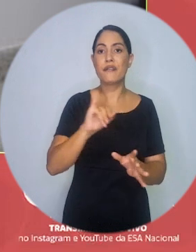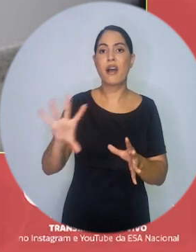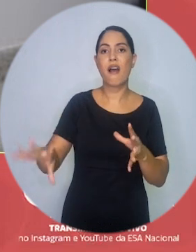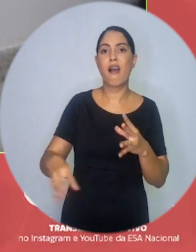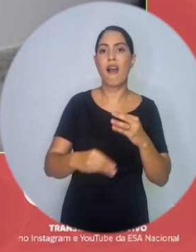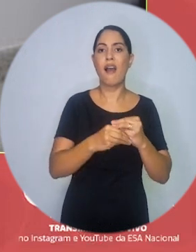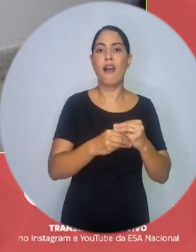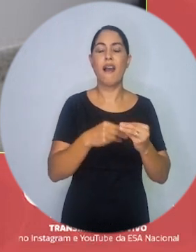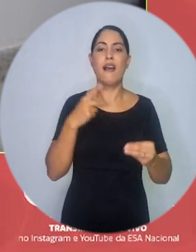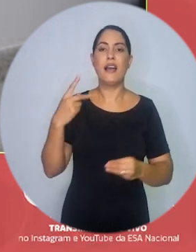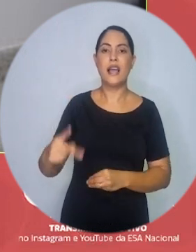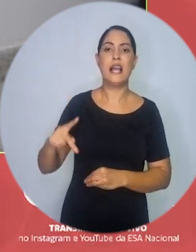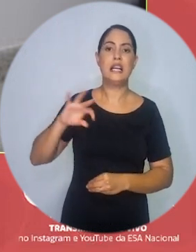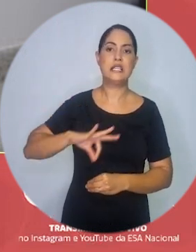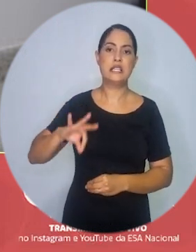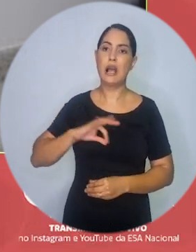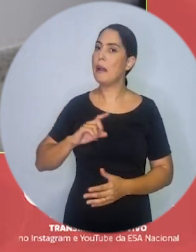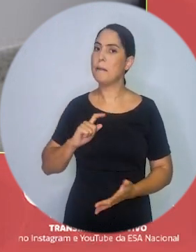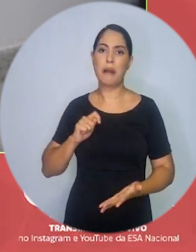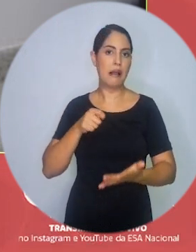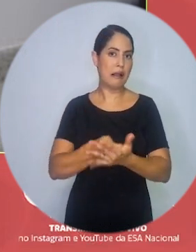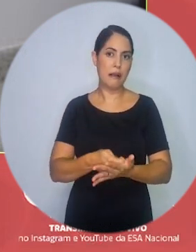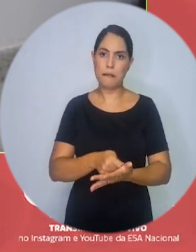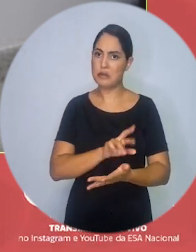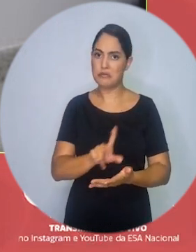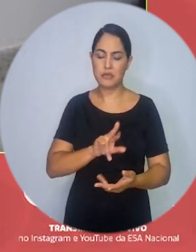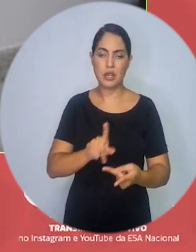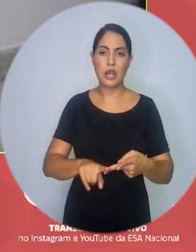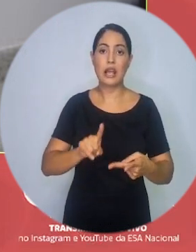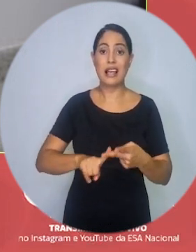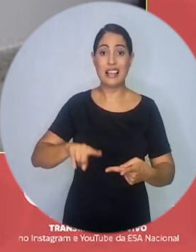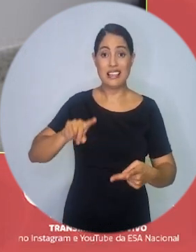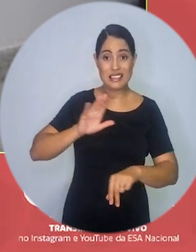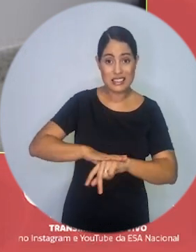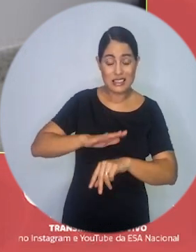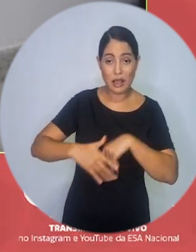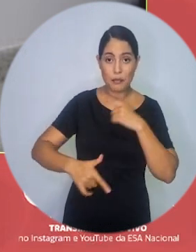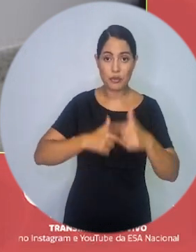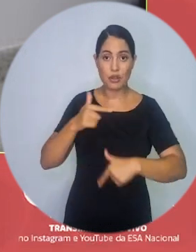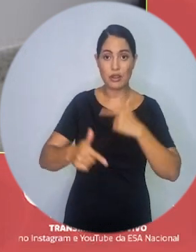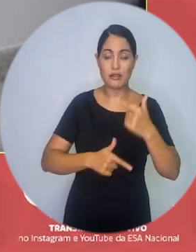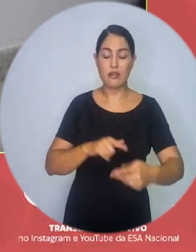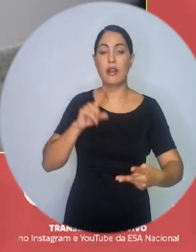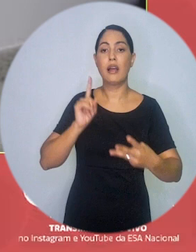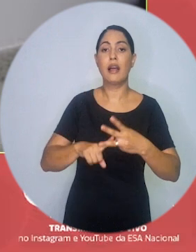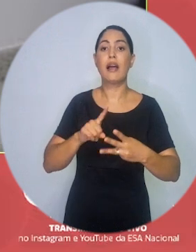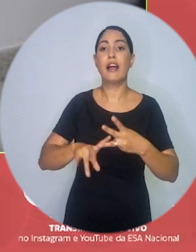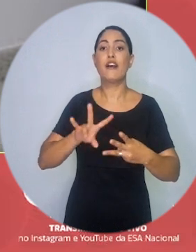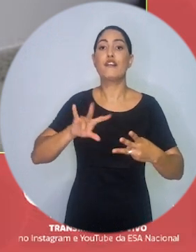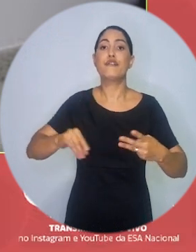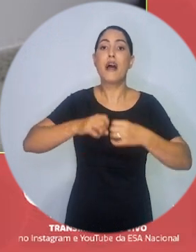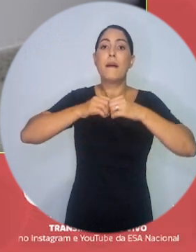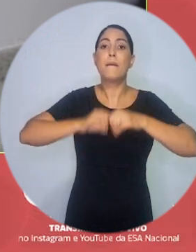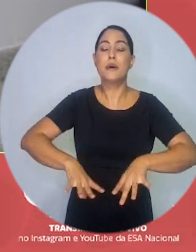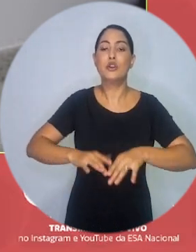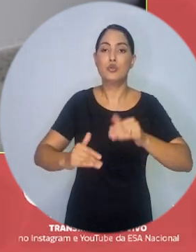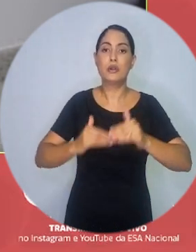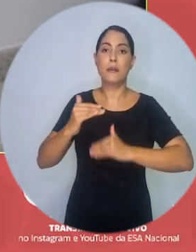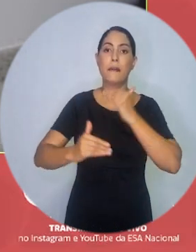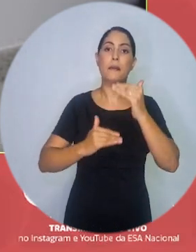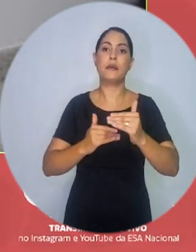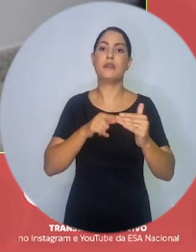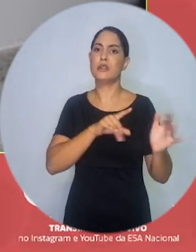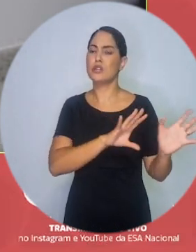agregado, ficaria sem o pagamento do seu salário, ficaria sem tempo de serviço, teria prejuízo na